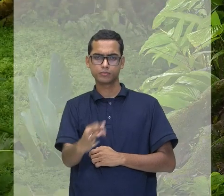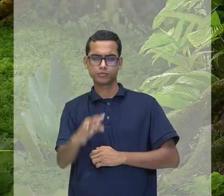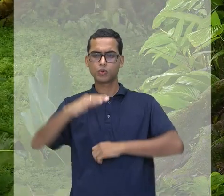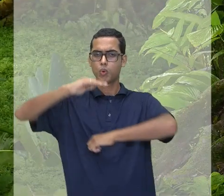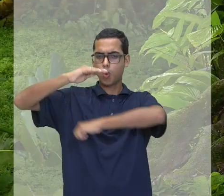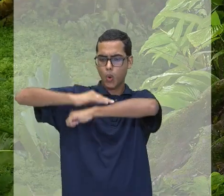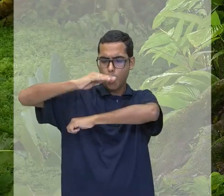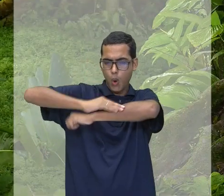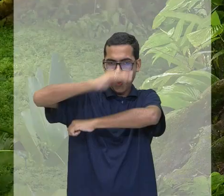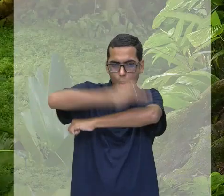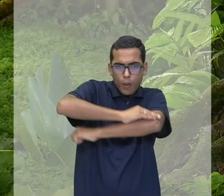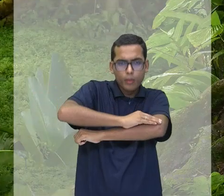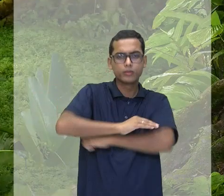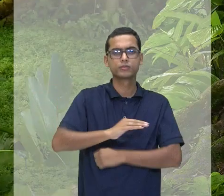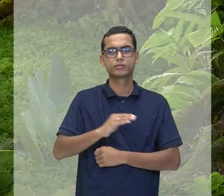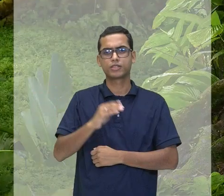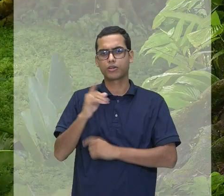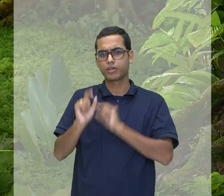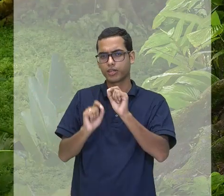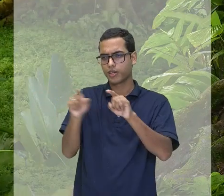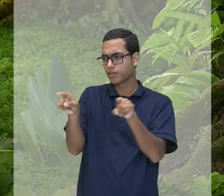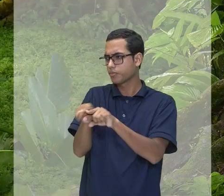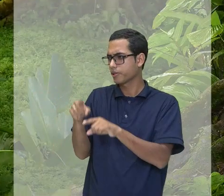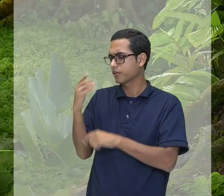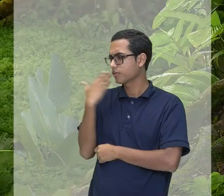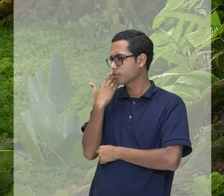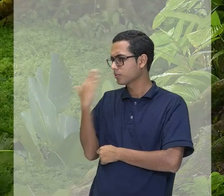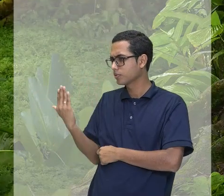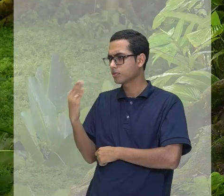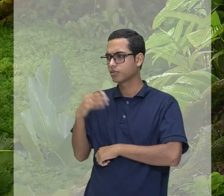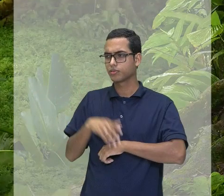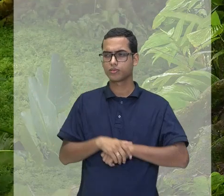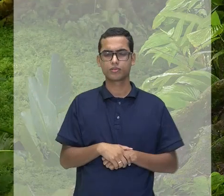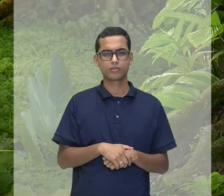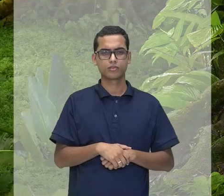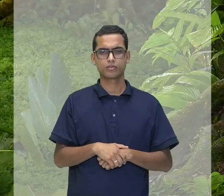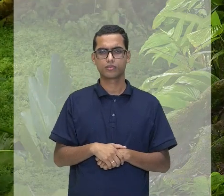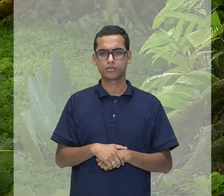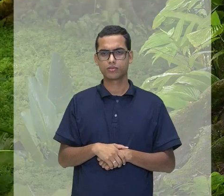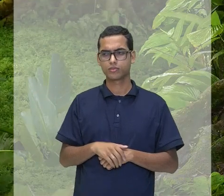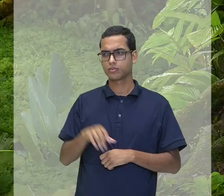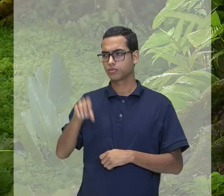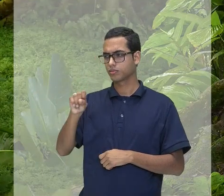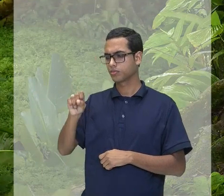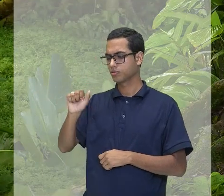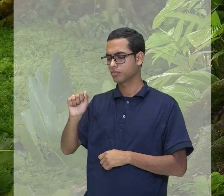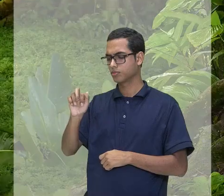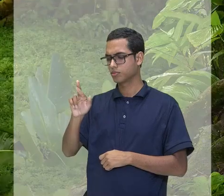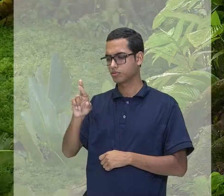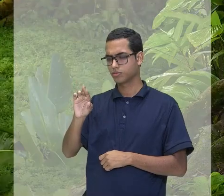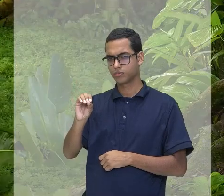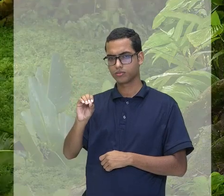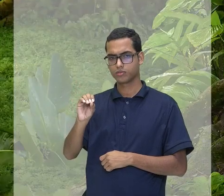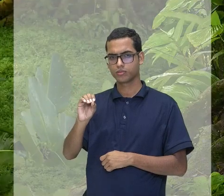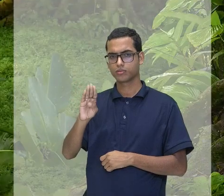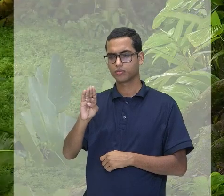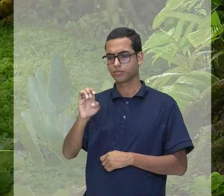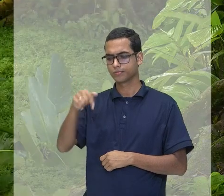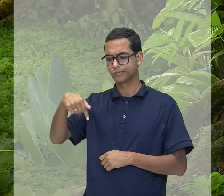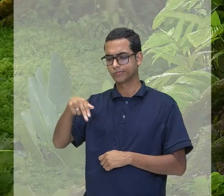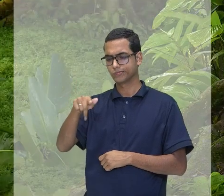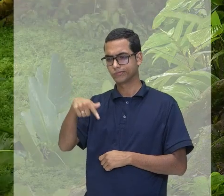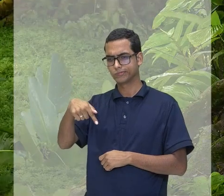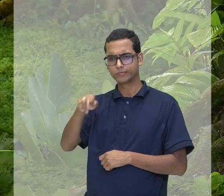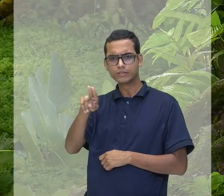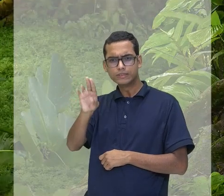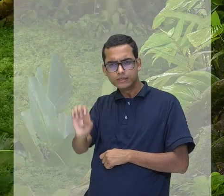É um texto teatral do Márcio Souza, que nós podemos perceber a linguagem desse autor